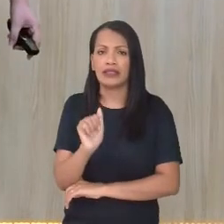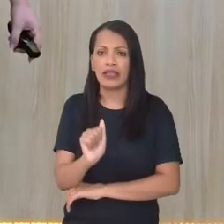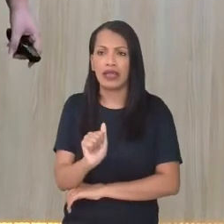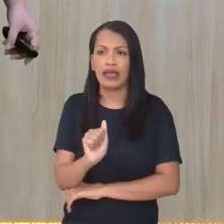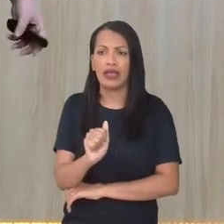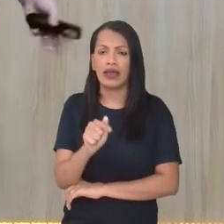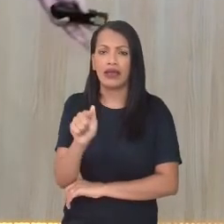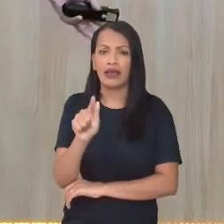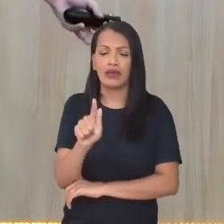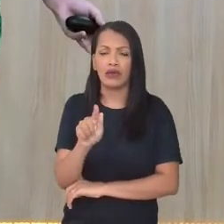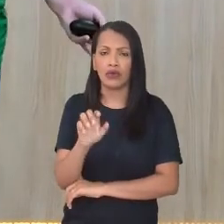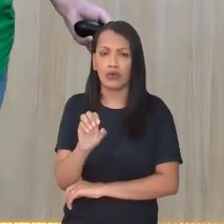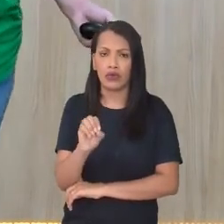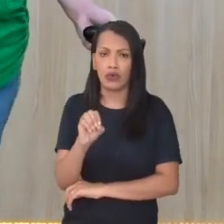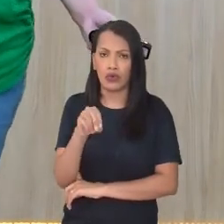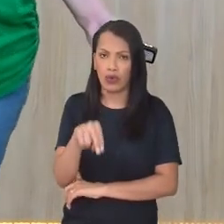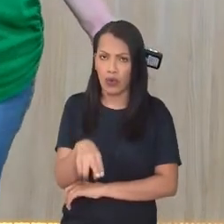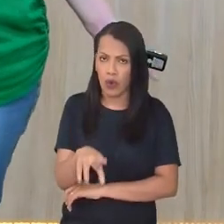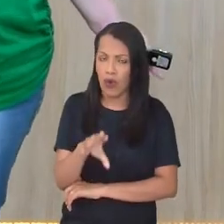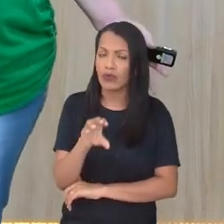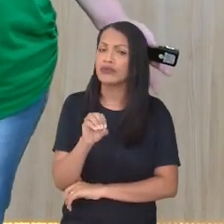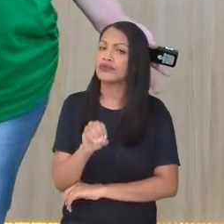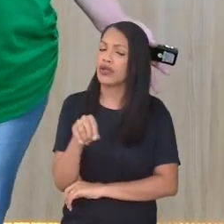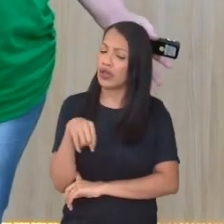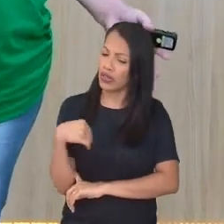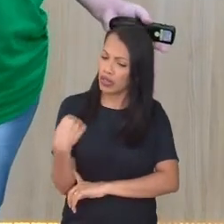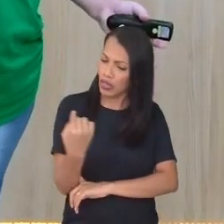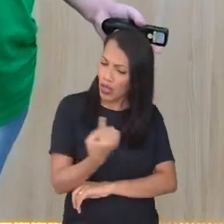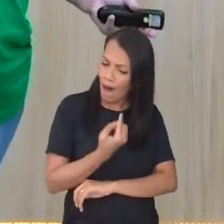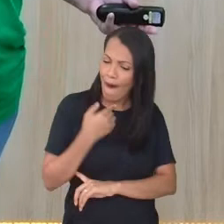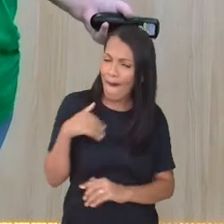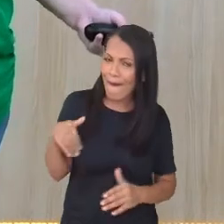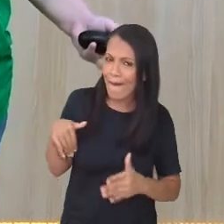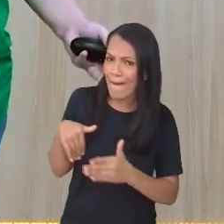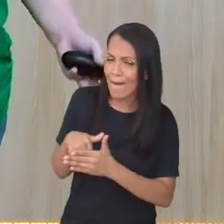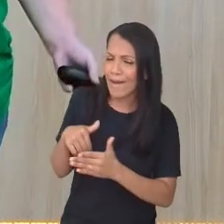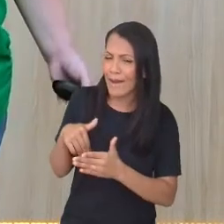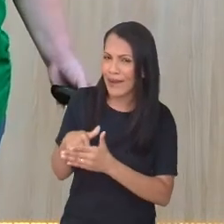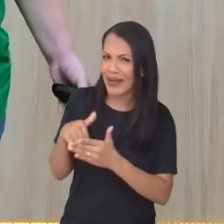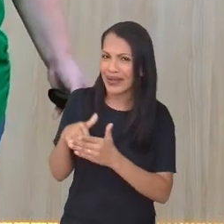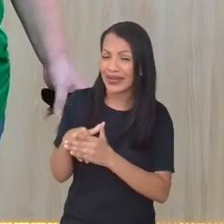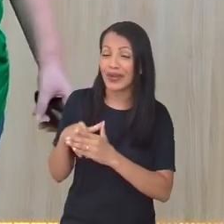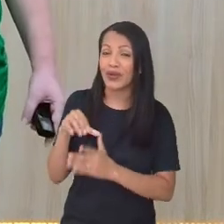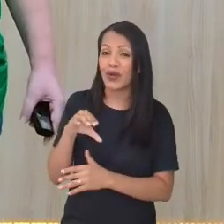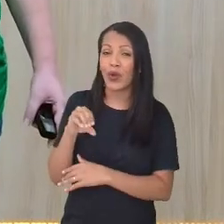só. Nossa seleção brasileira, em ano de Copa, é bom lembrar,